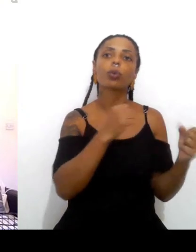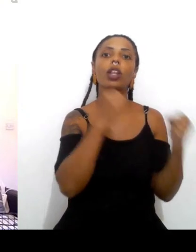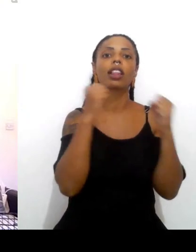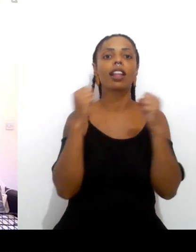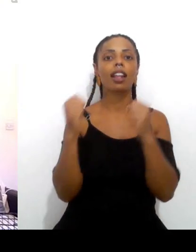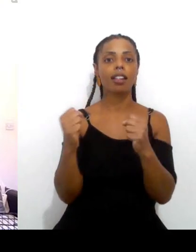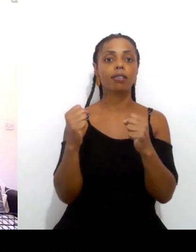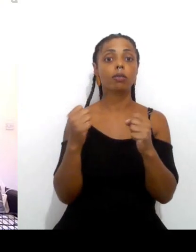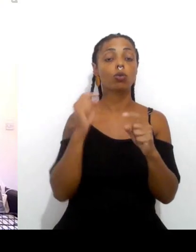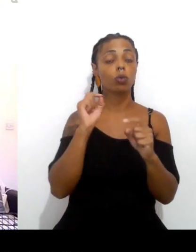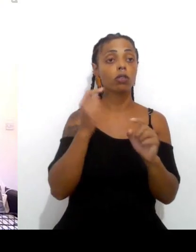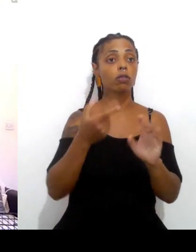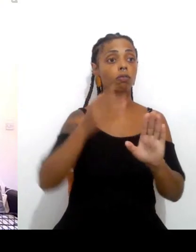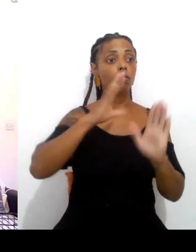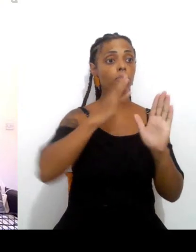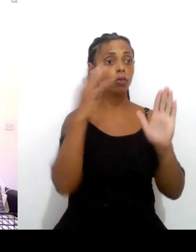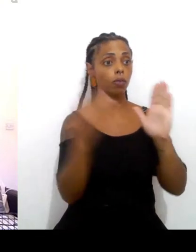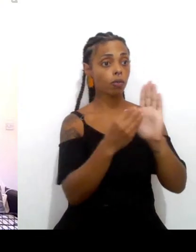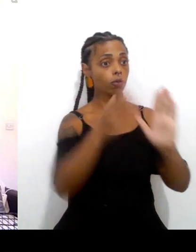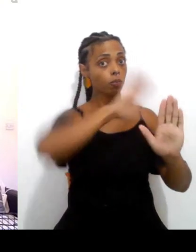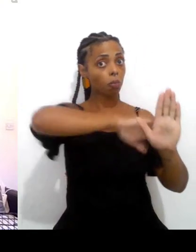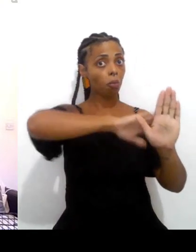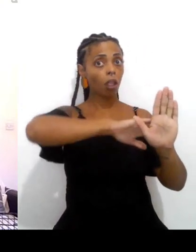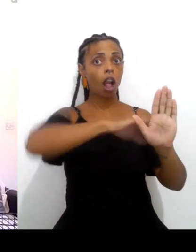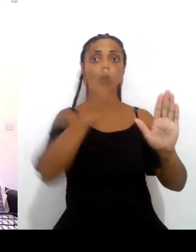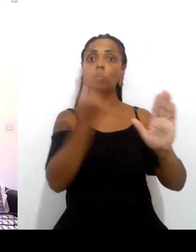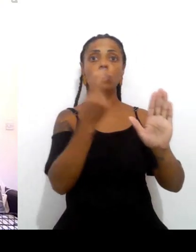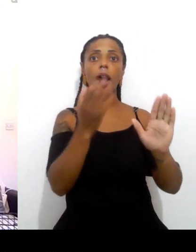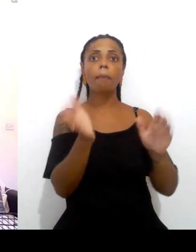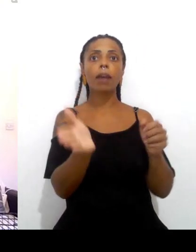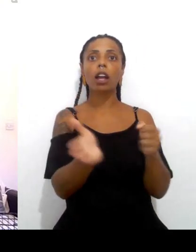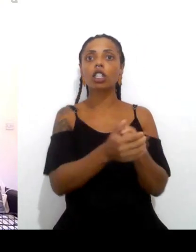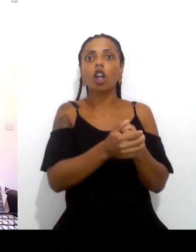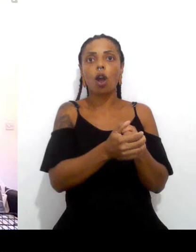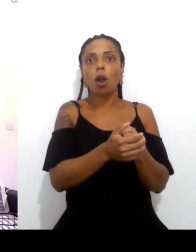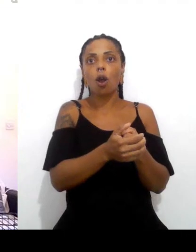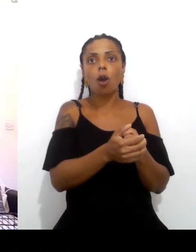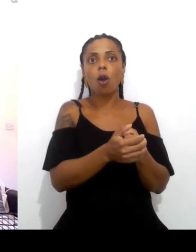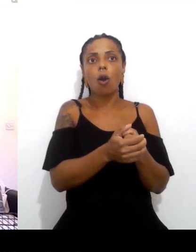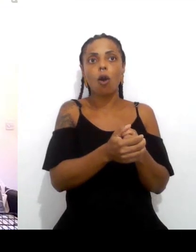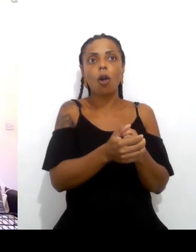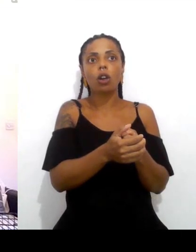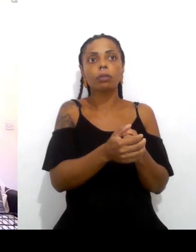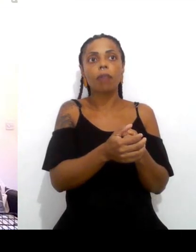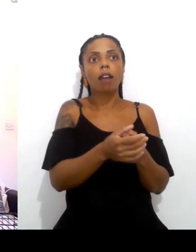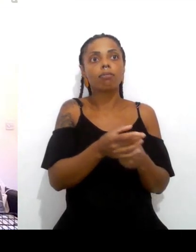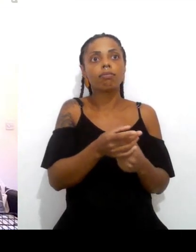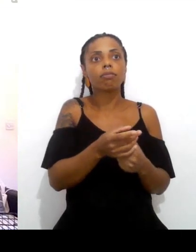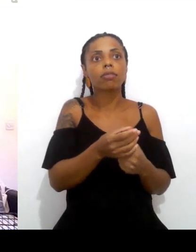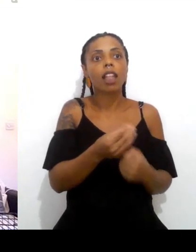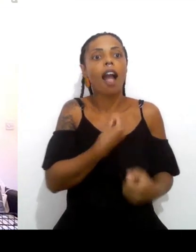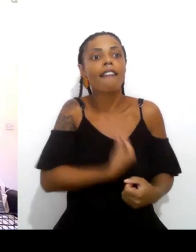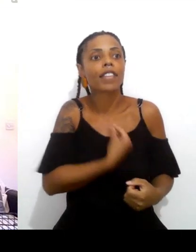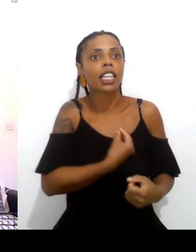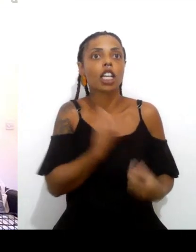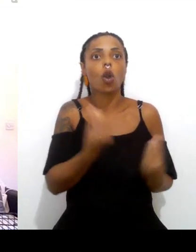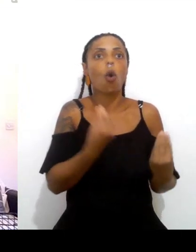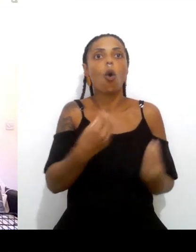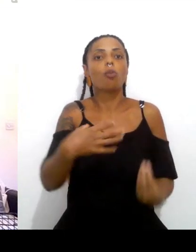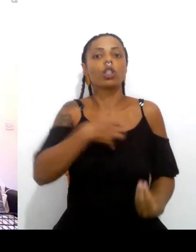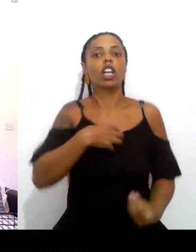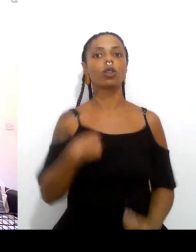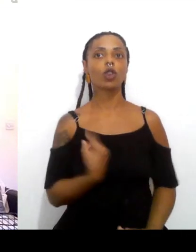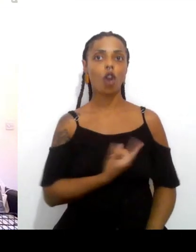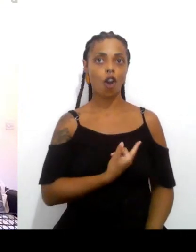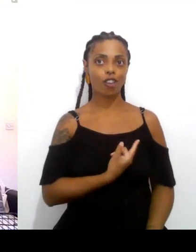representação não tem nada que nós possamos preservar a vida ou ser que somos a